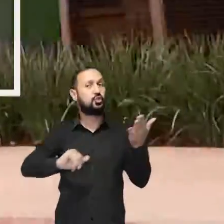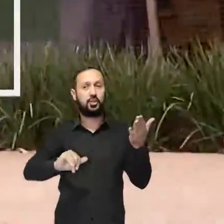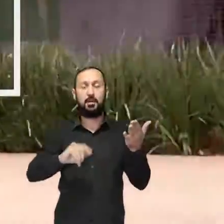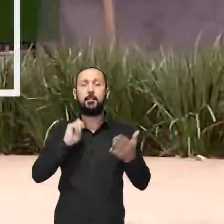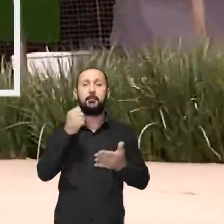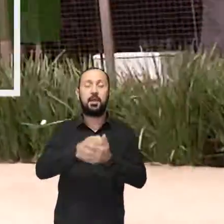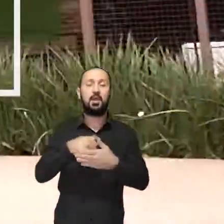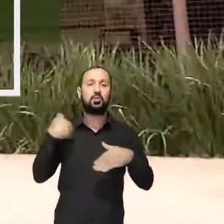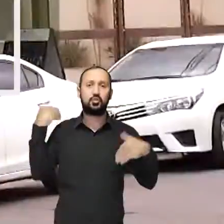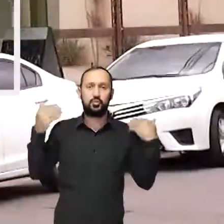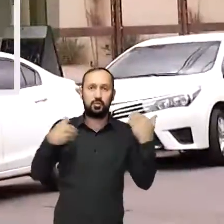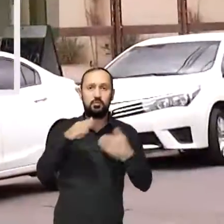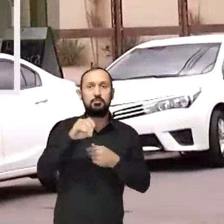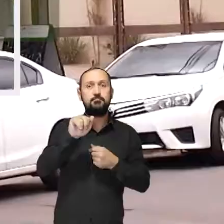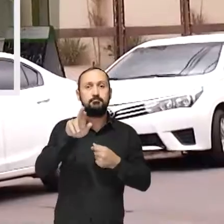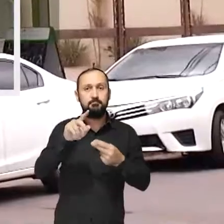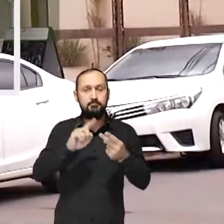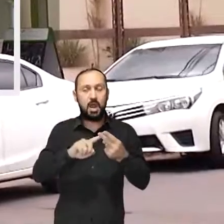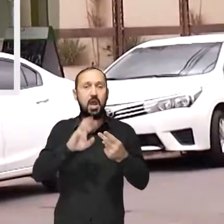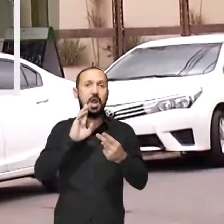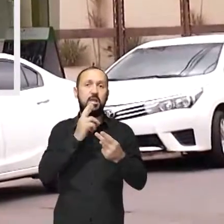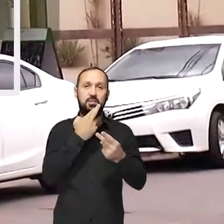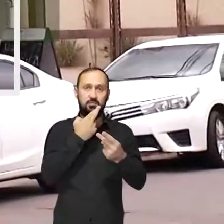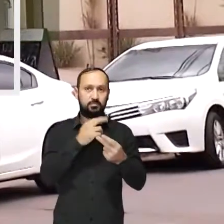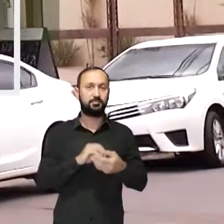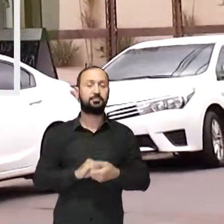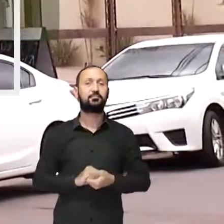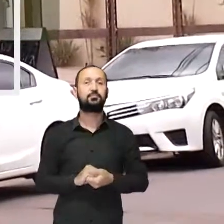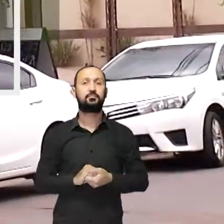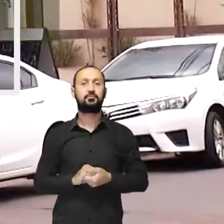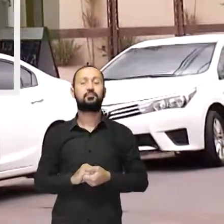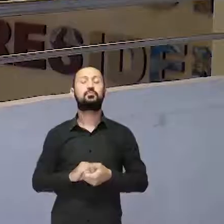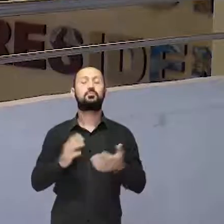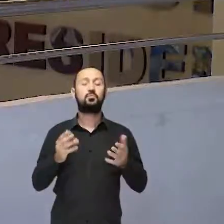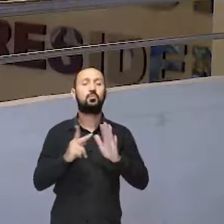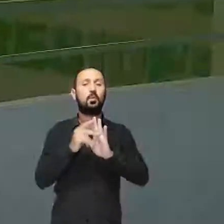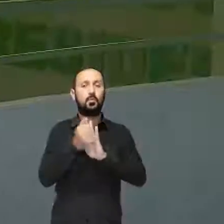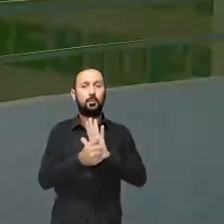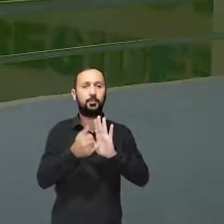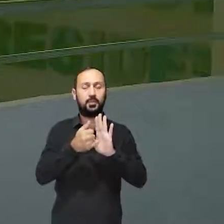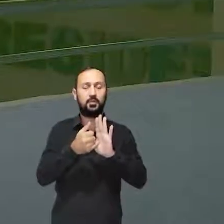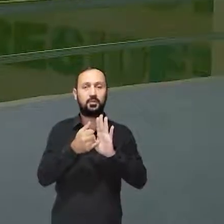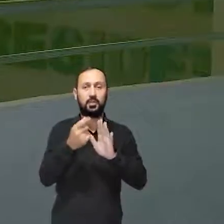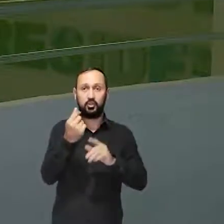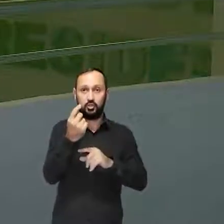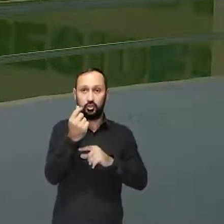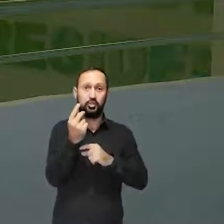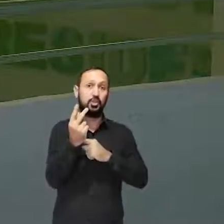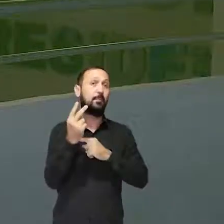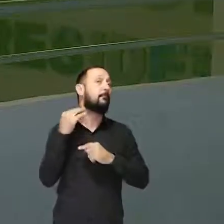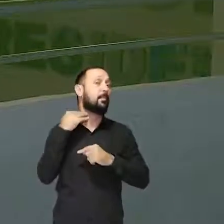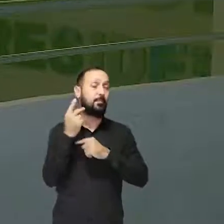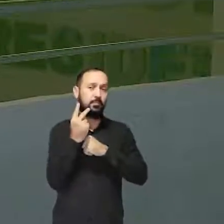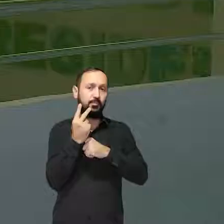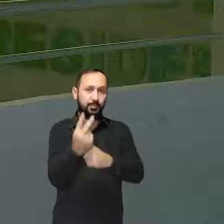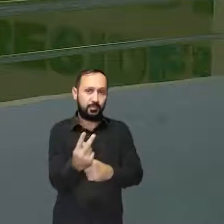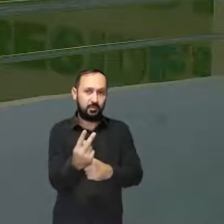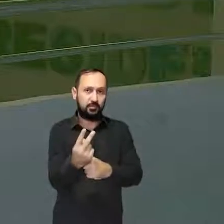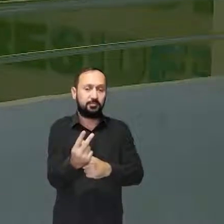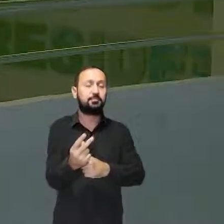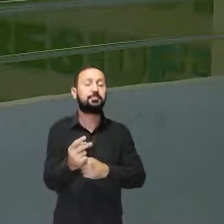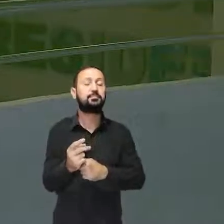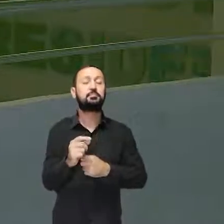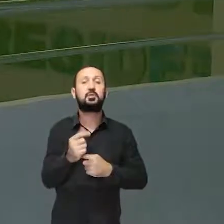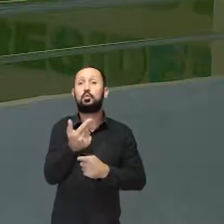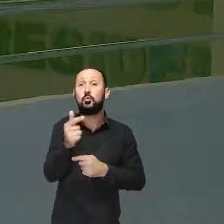de veículos dos setores de turismo, bares e restaurantes. Já o programa Mais Crédito MS é